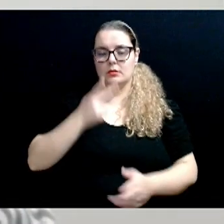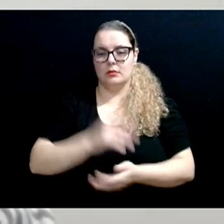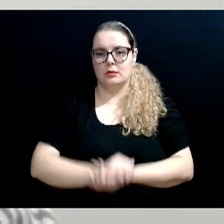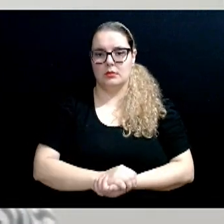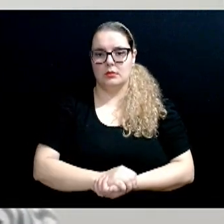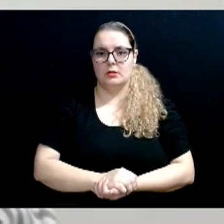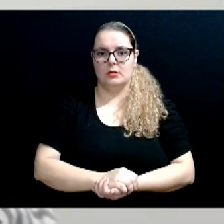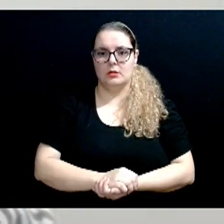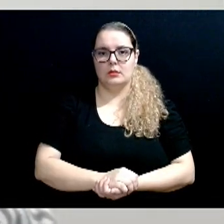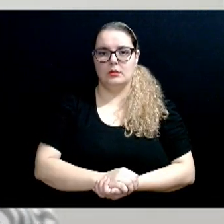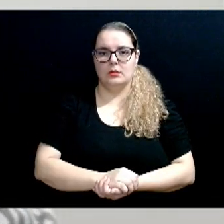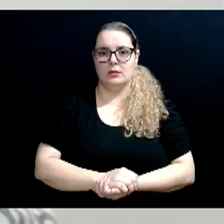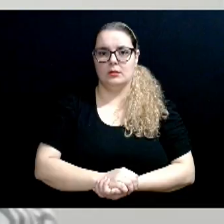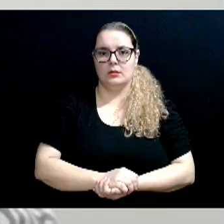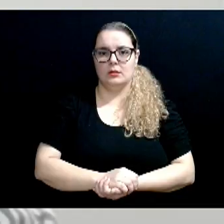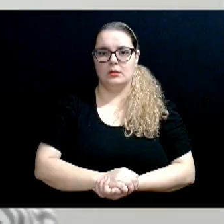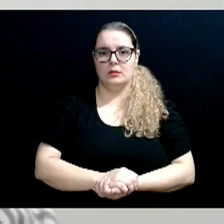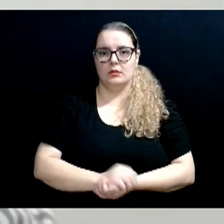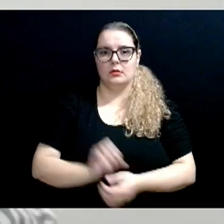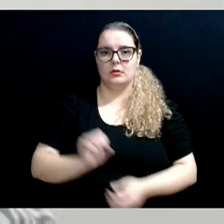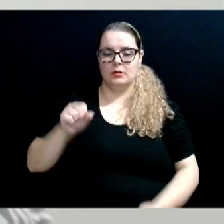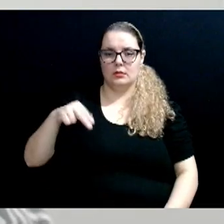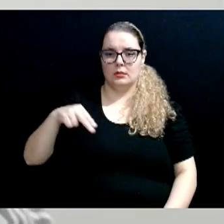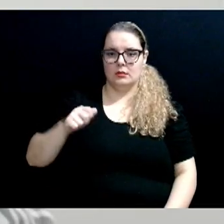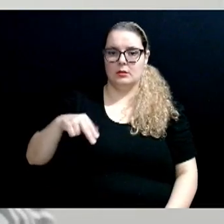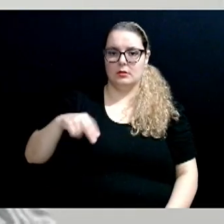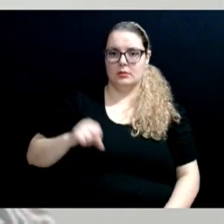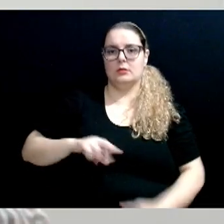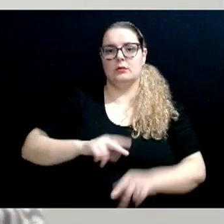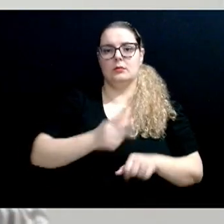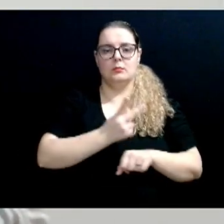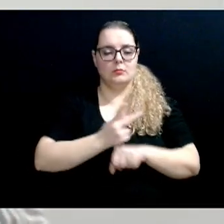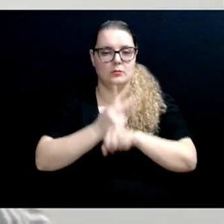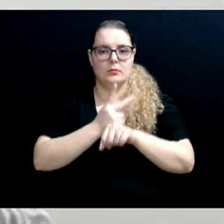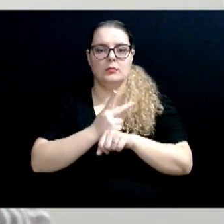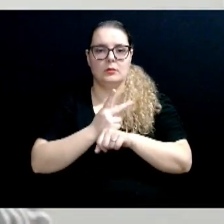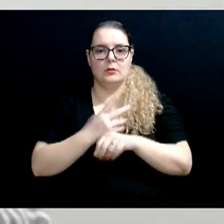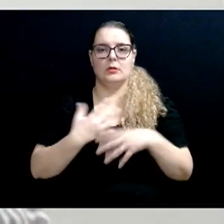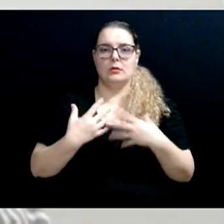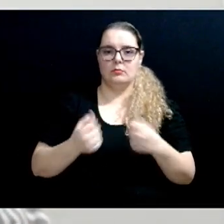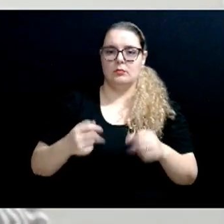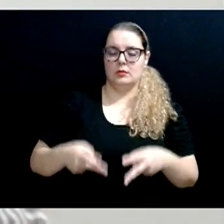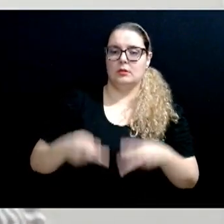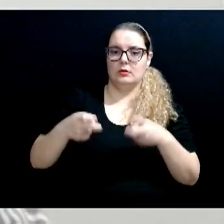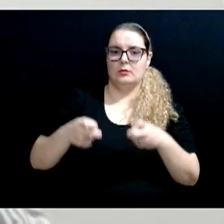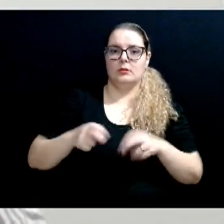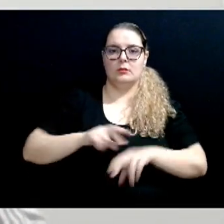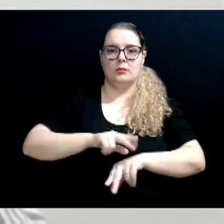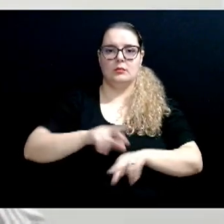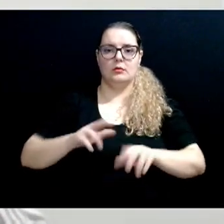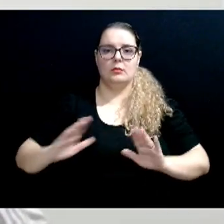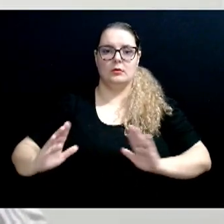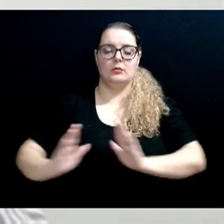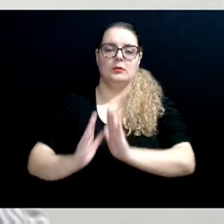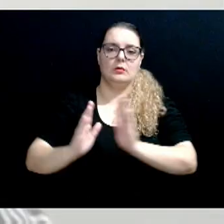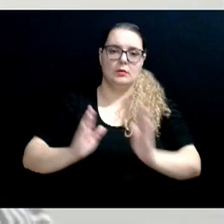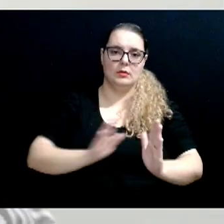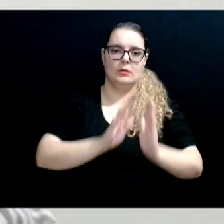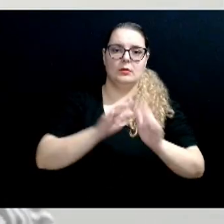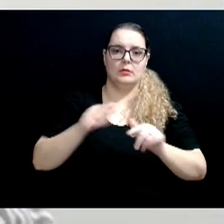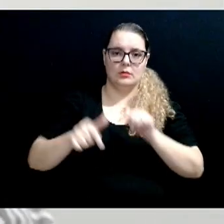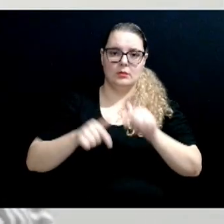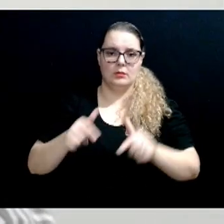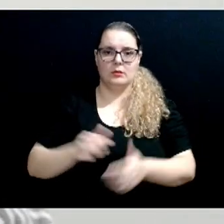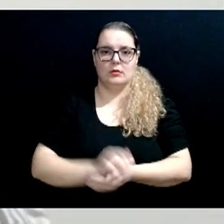Recentemente, a Sanasa tem ganho bastante prêmios, tem sido bastante premiada e reconhecida em várias frentes de trabalho, né, várias frentes de